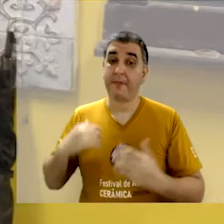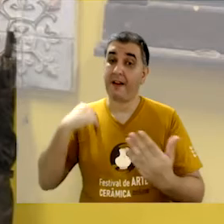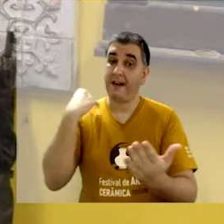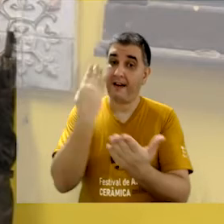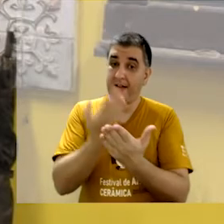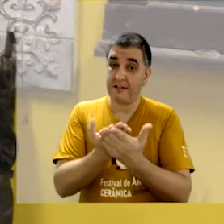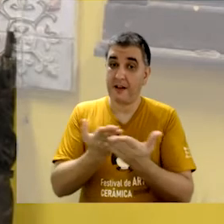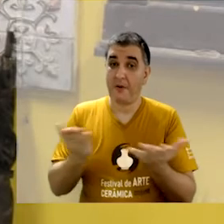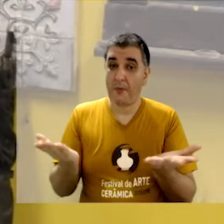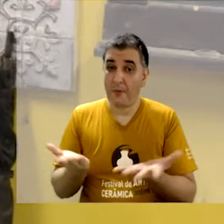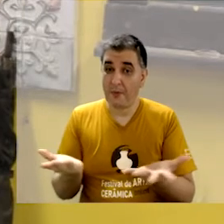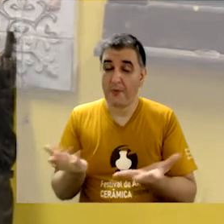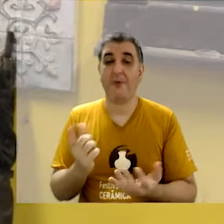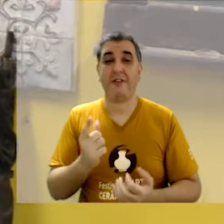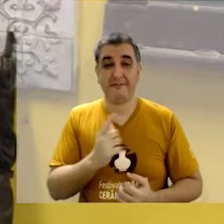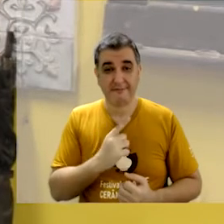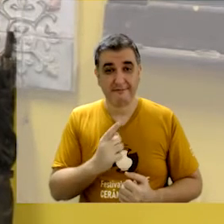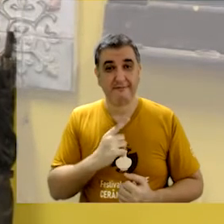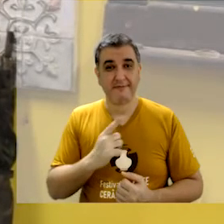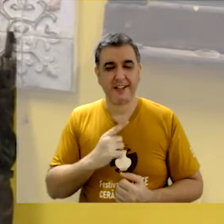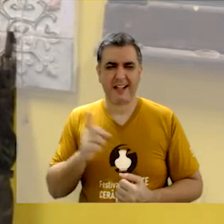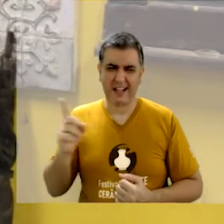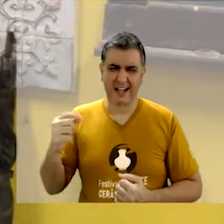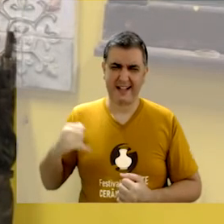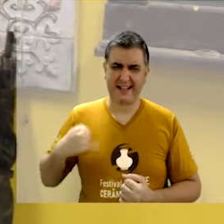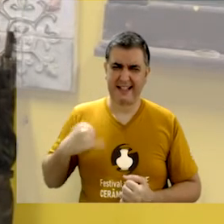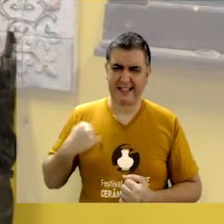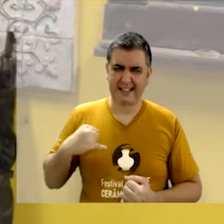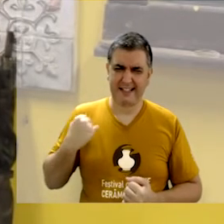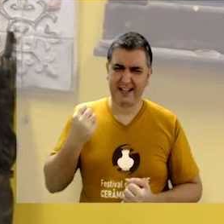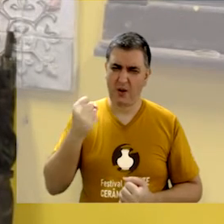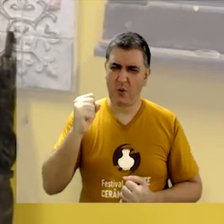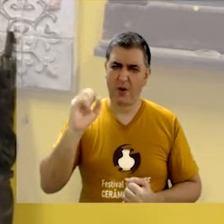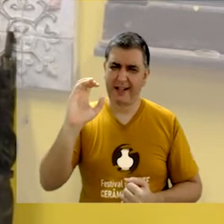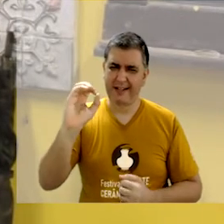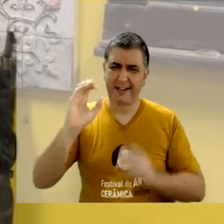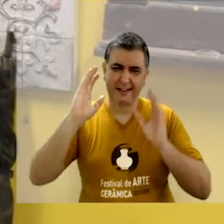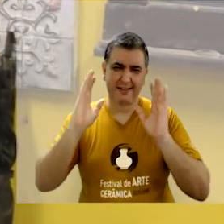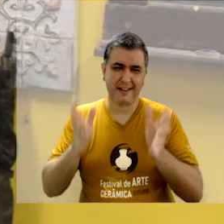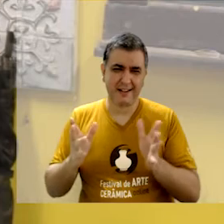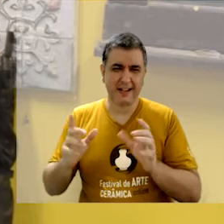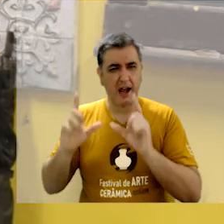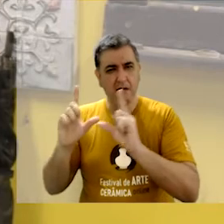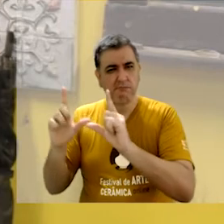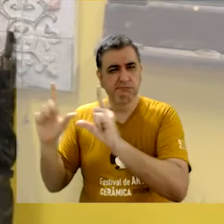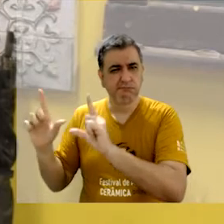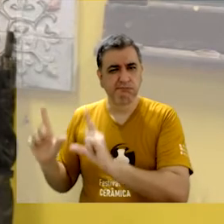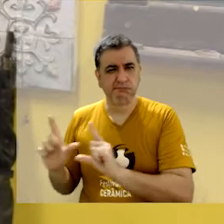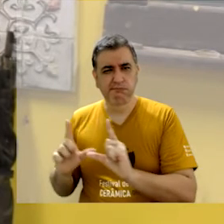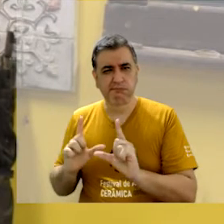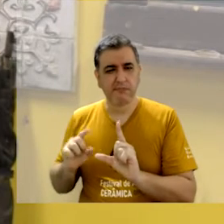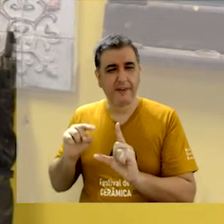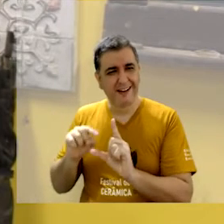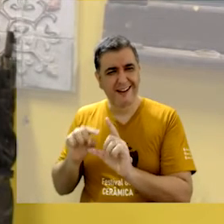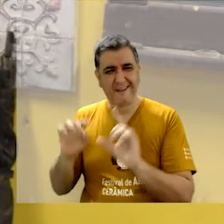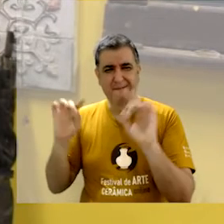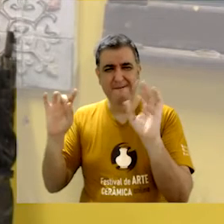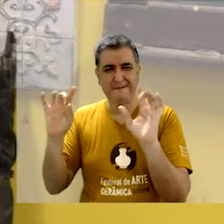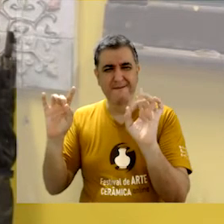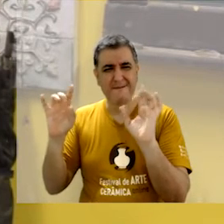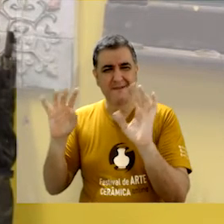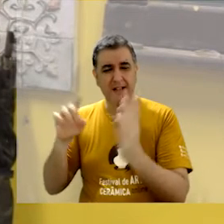da Matarazzo, que ainda tem muitos aqui, hoje eles têm aí quase 80 anos, né? São